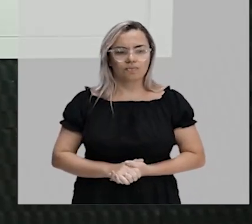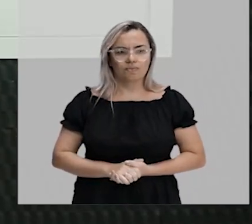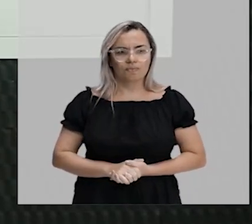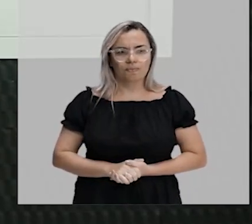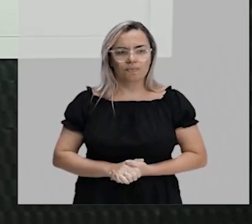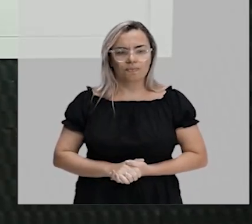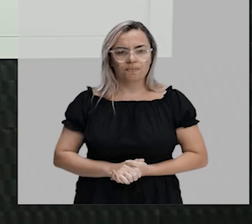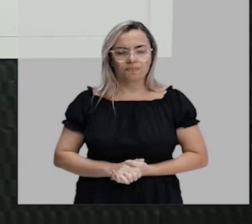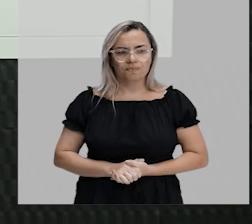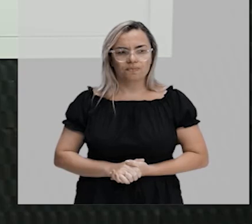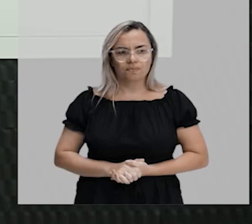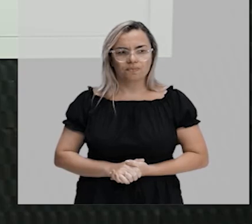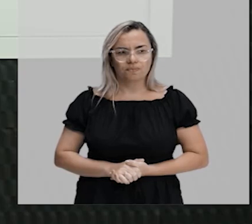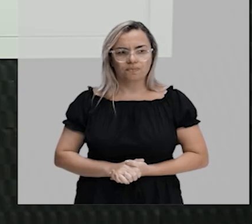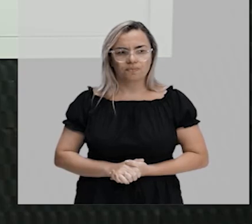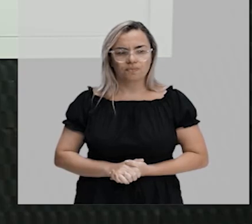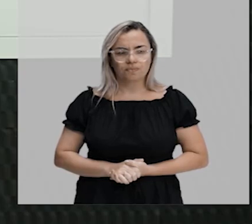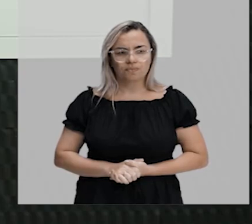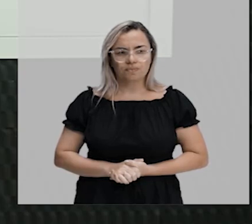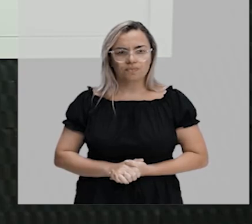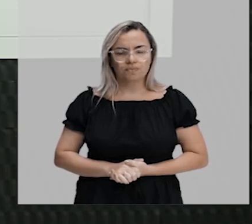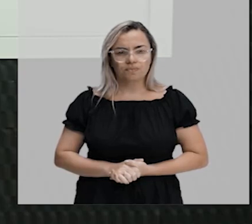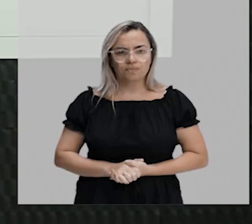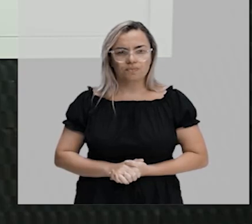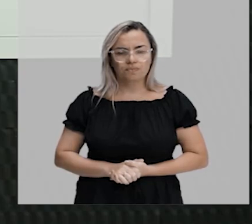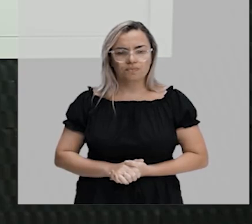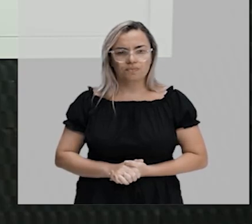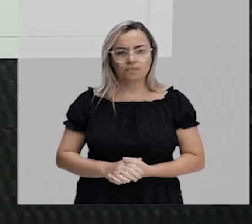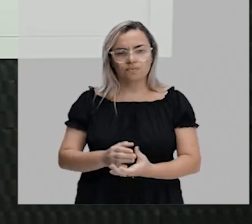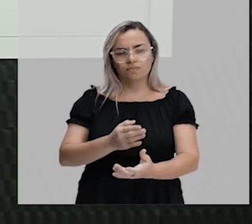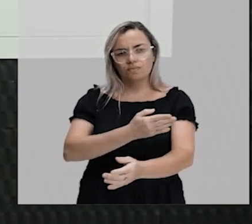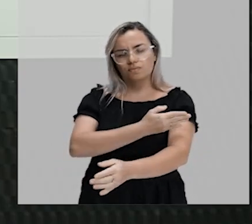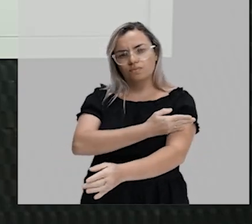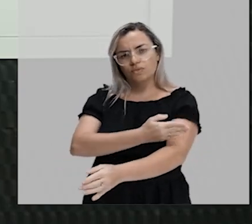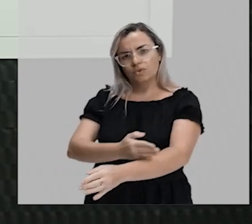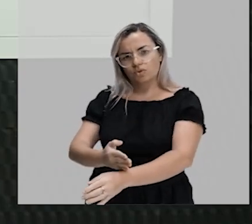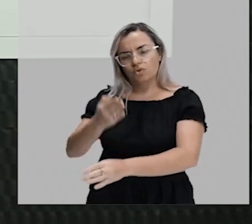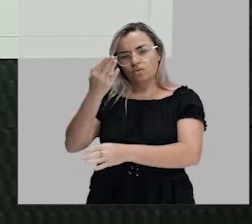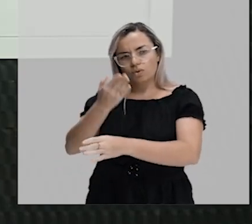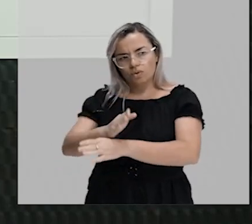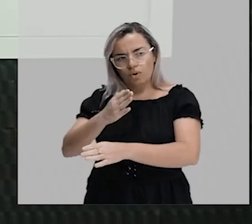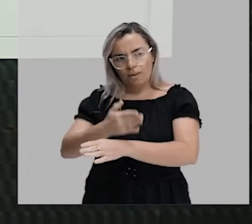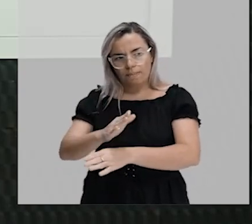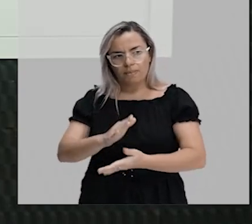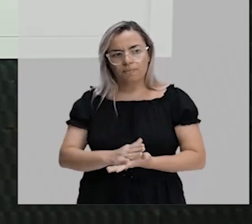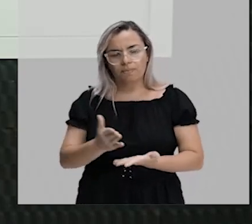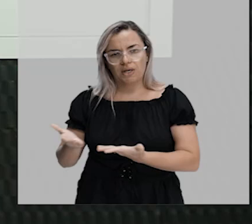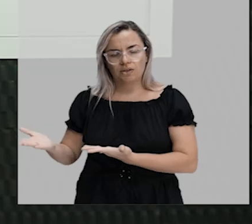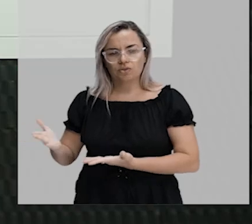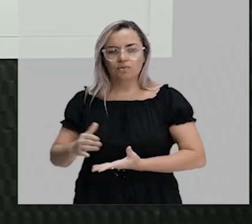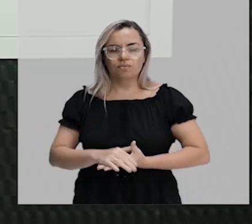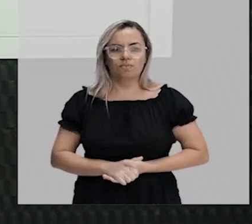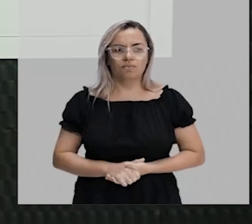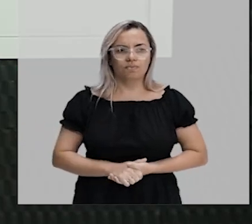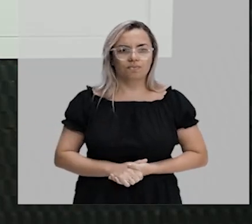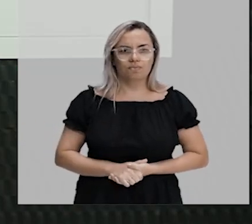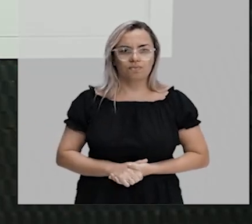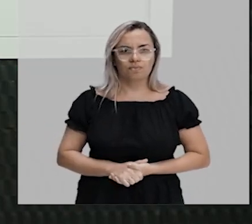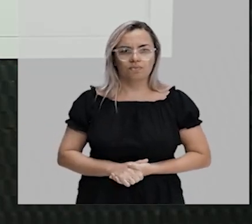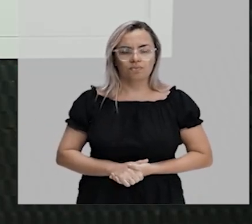o exercício, o costume, a prática, como se diz, o hábito. Olha